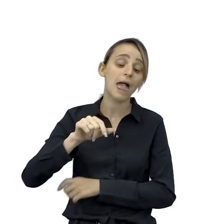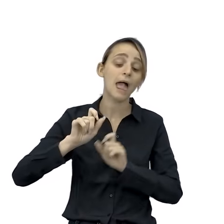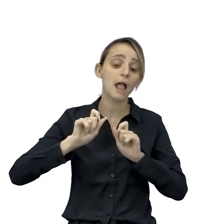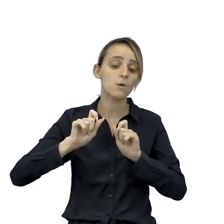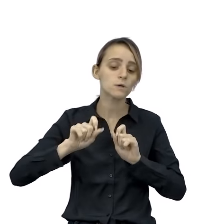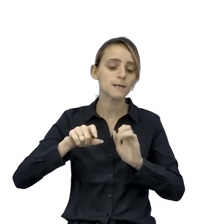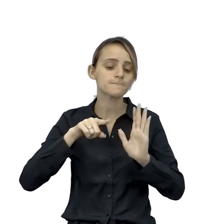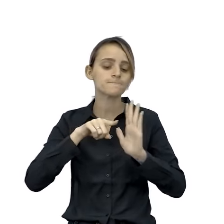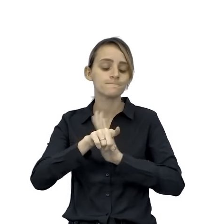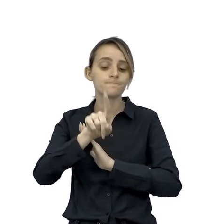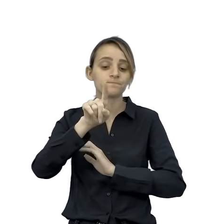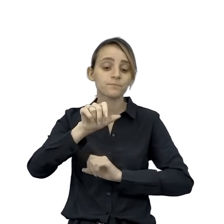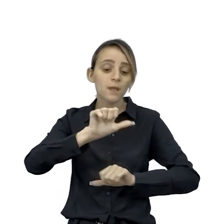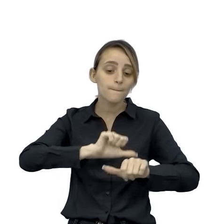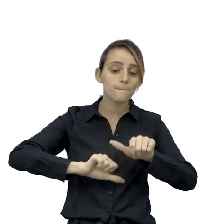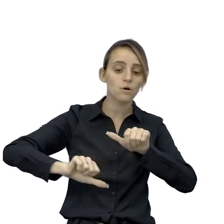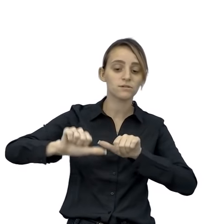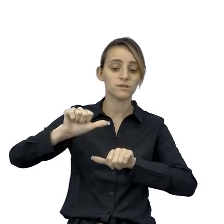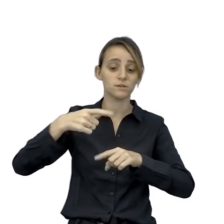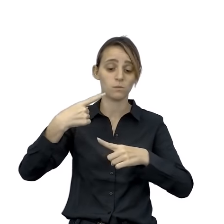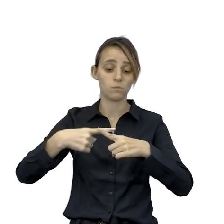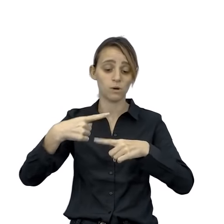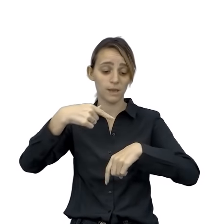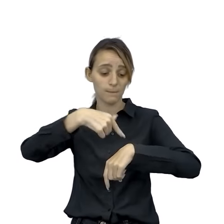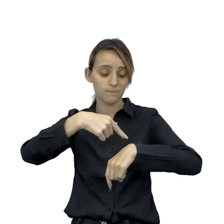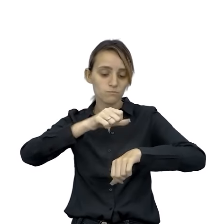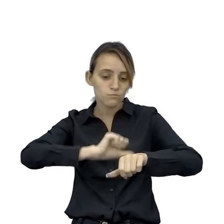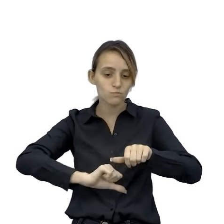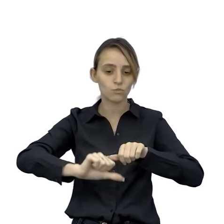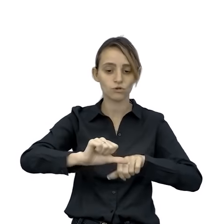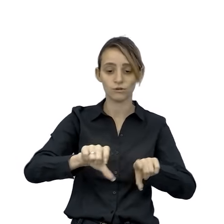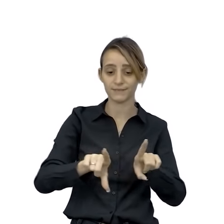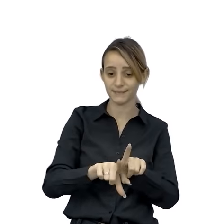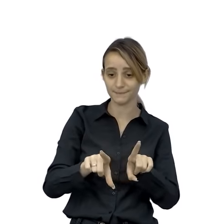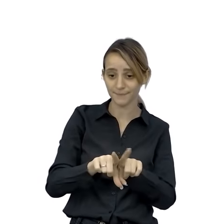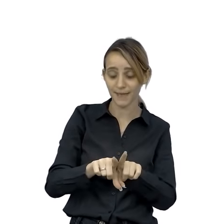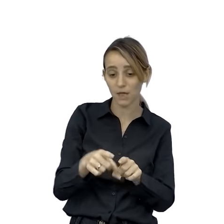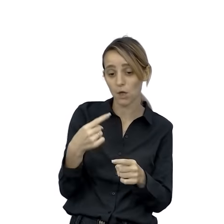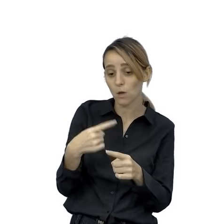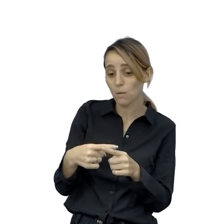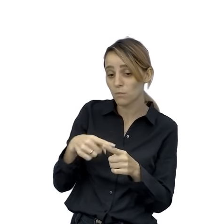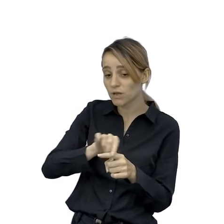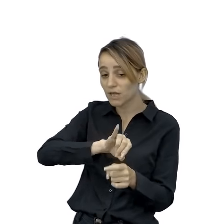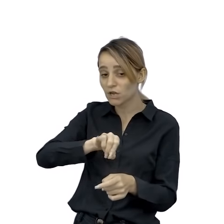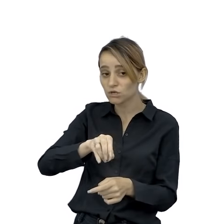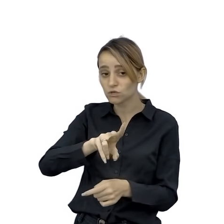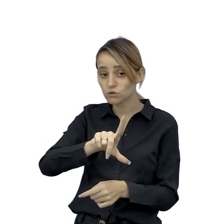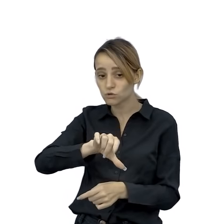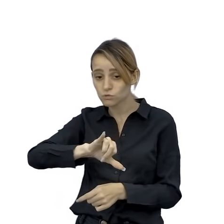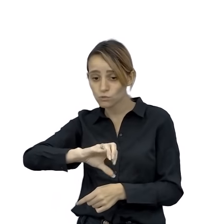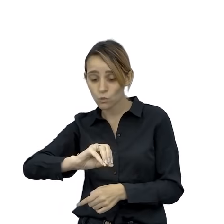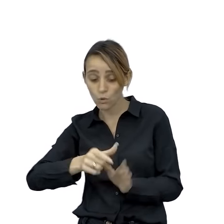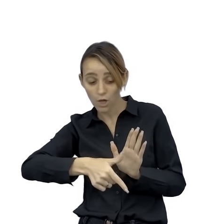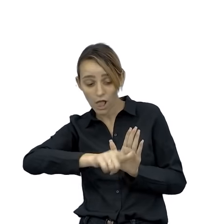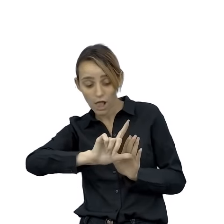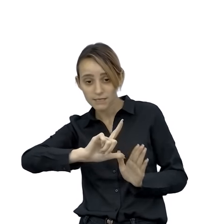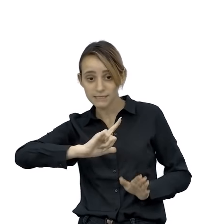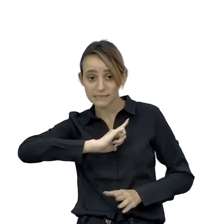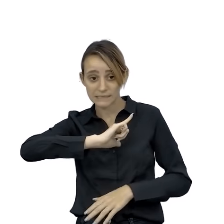pois indica aí uma mudança temporal também. Ou seja, Júlio tinha 46 miniaturas,